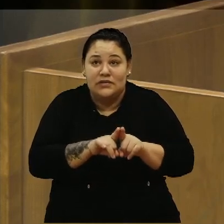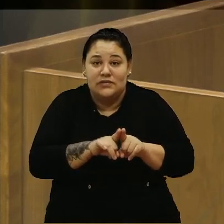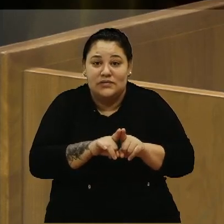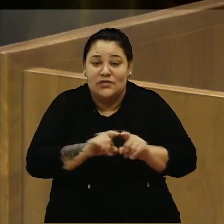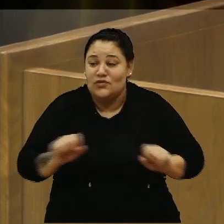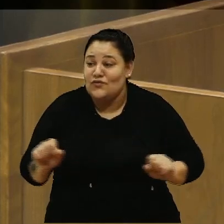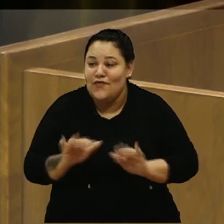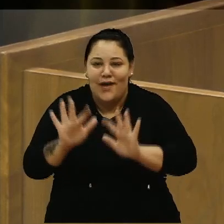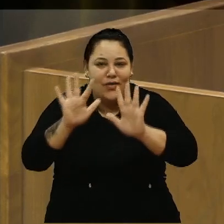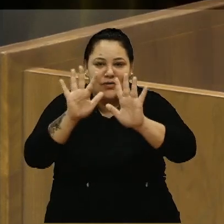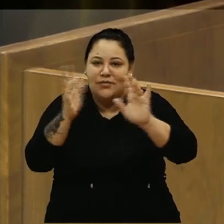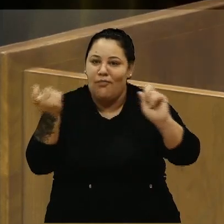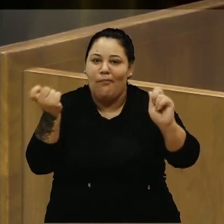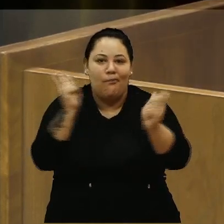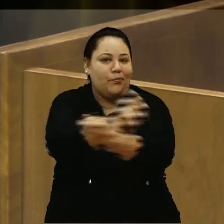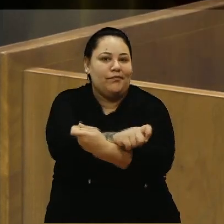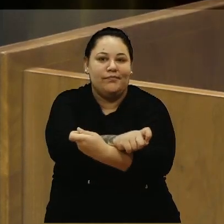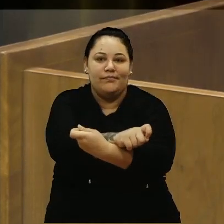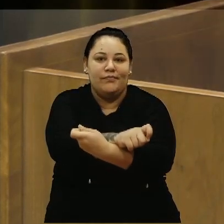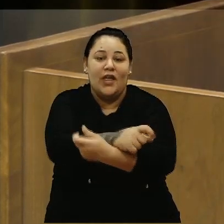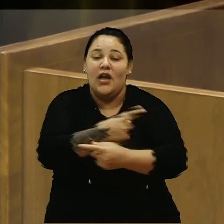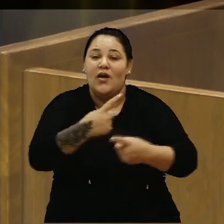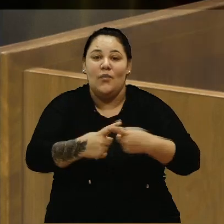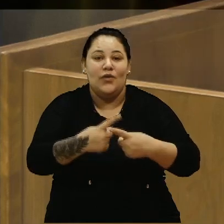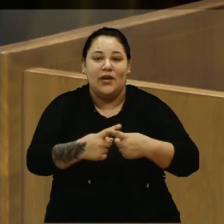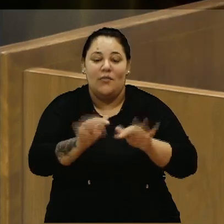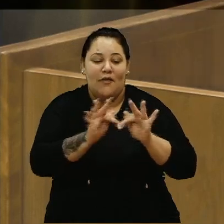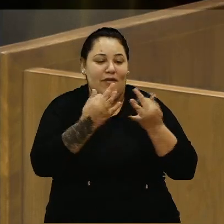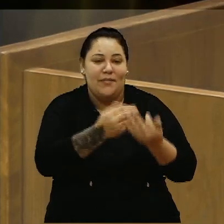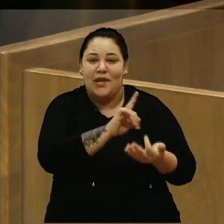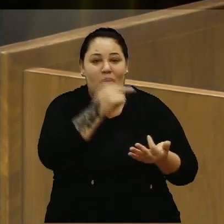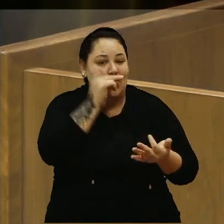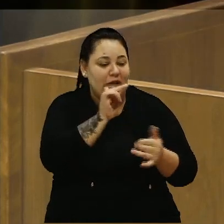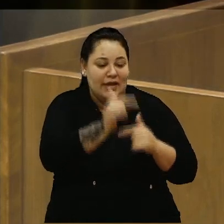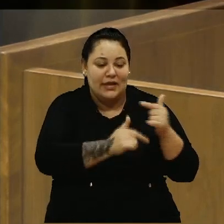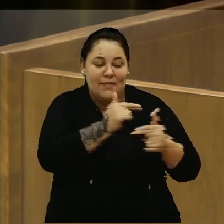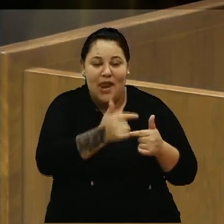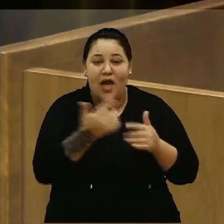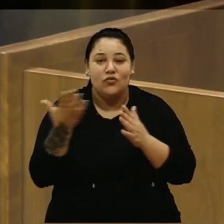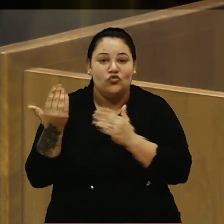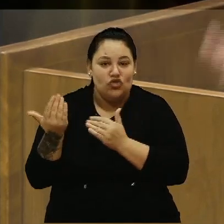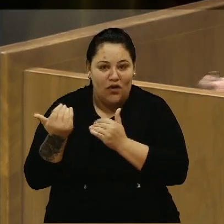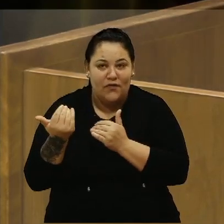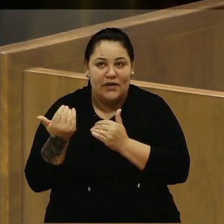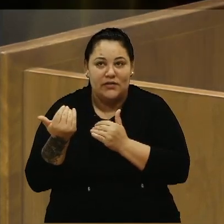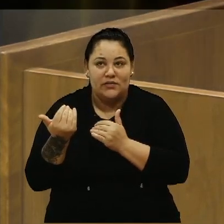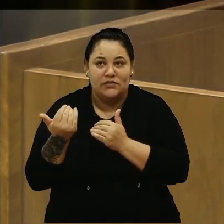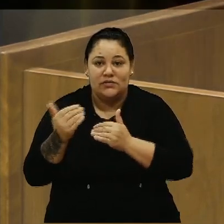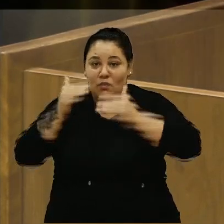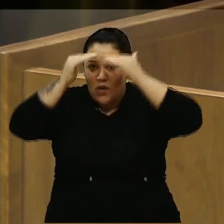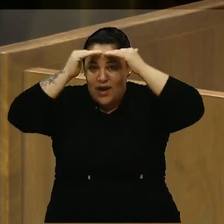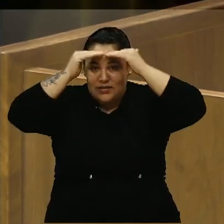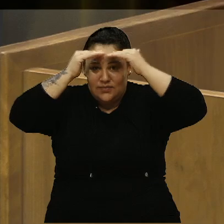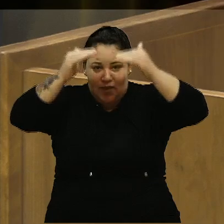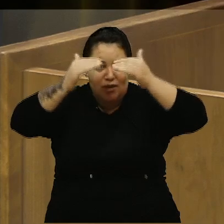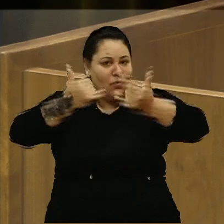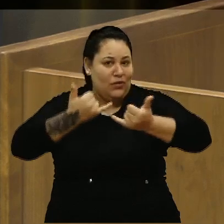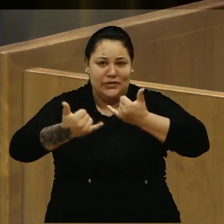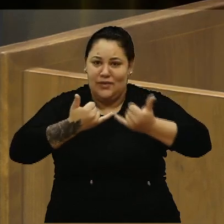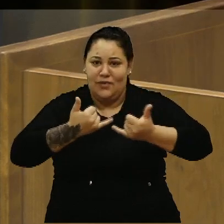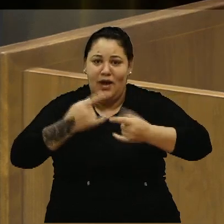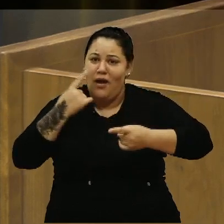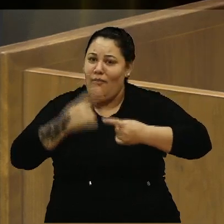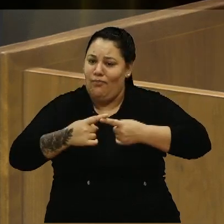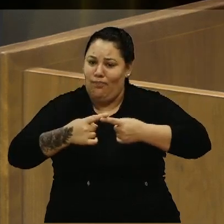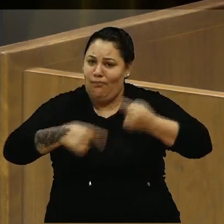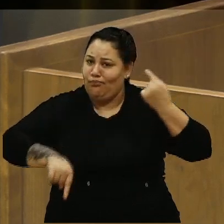na nossa sociedade. Porque quando uma família não consegue trabalhar com uma criança, com um adolescente, sobre respeito, por exemplo, é porque alguma coisa